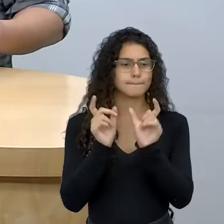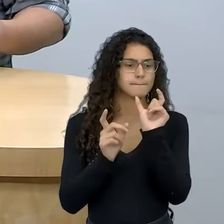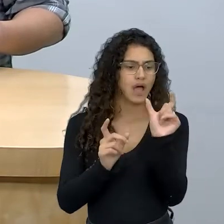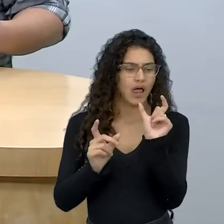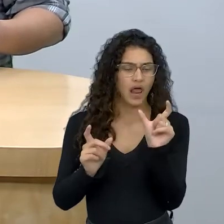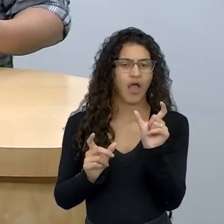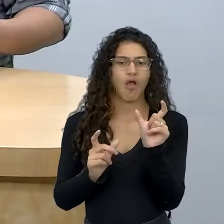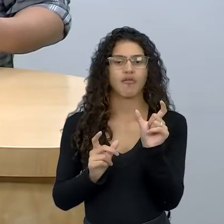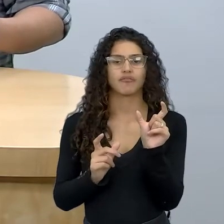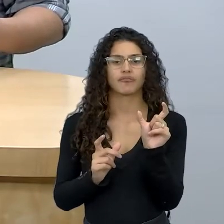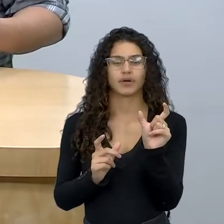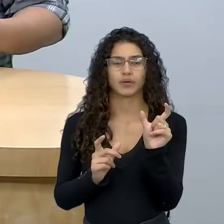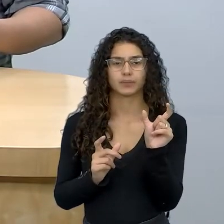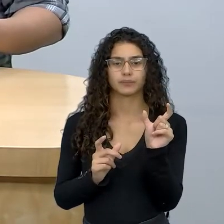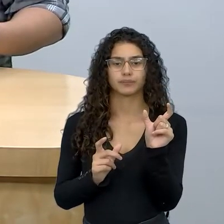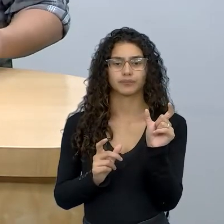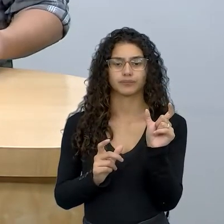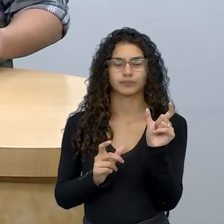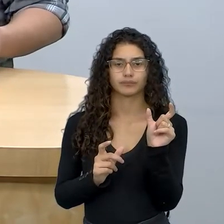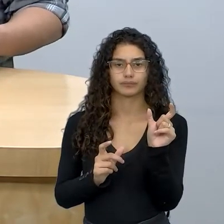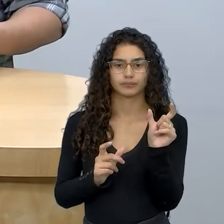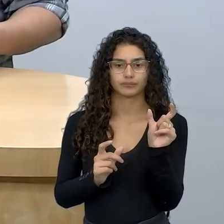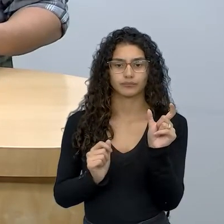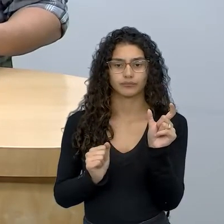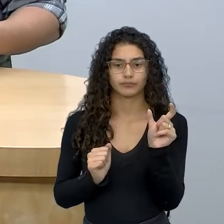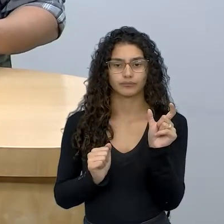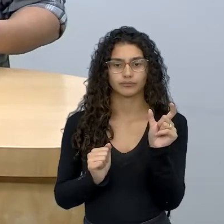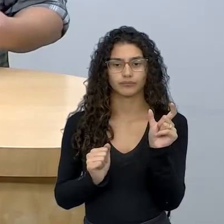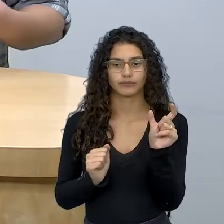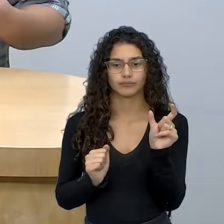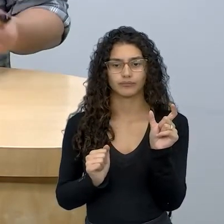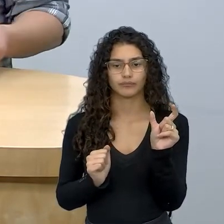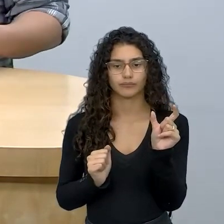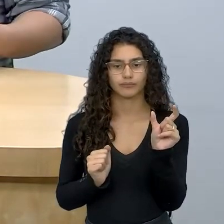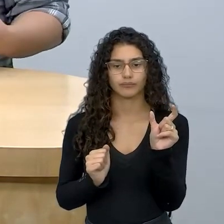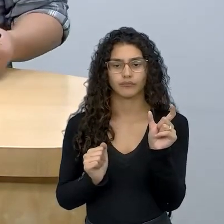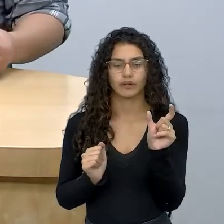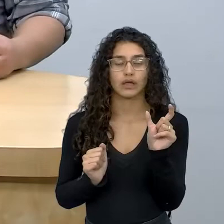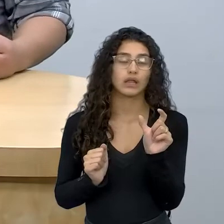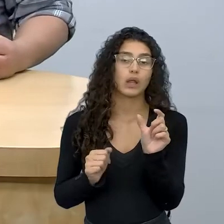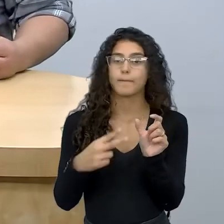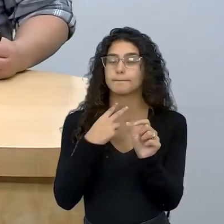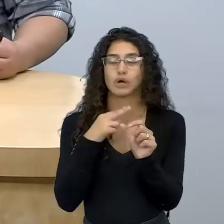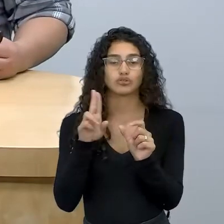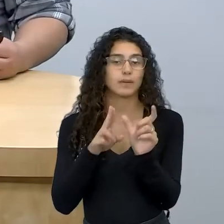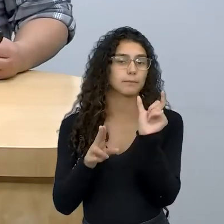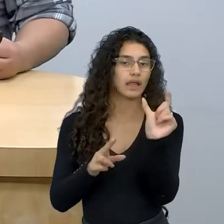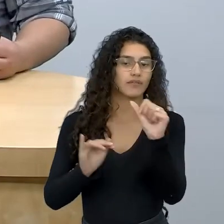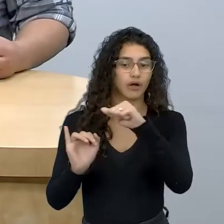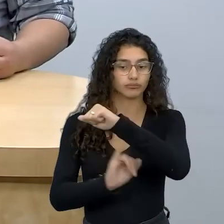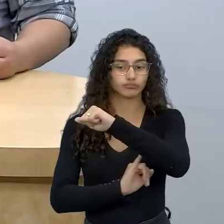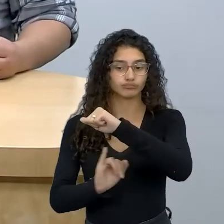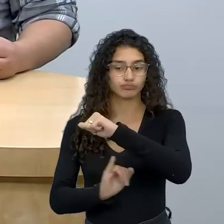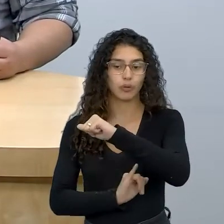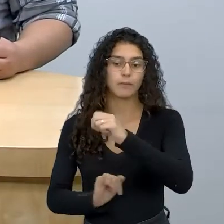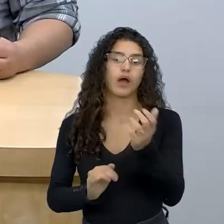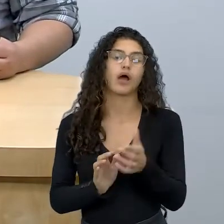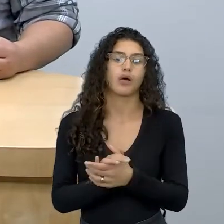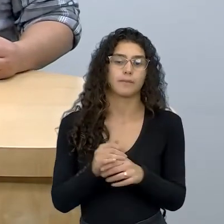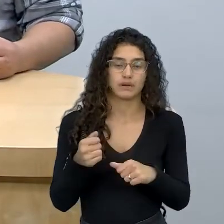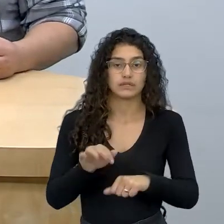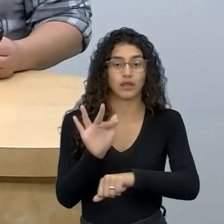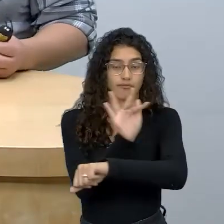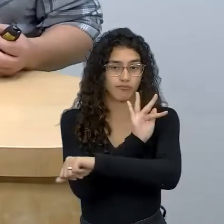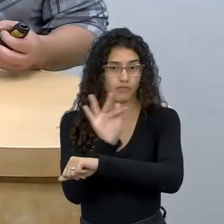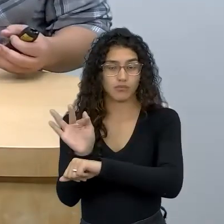palavras, digamos, não muito usuais na norma culta da língua